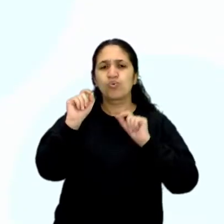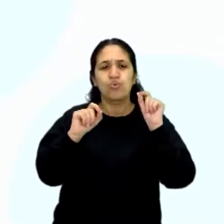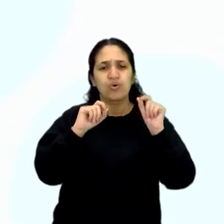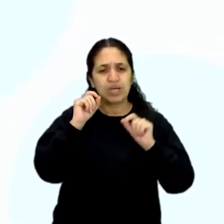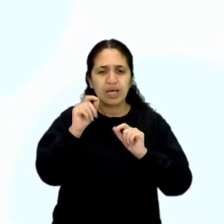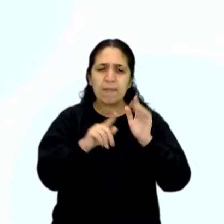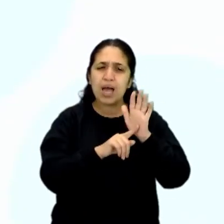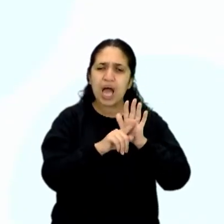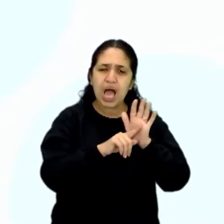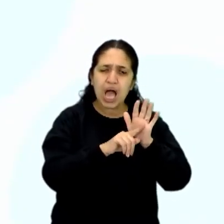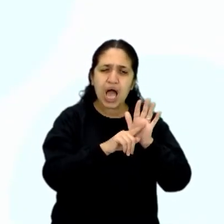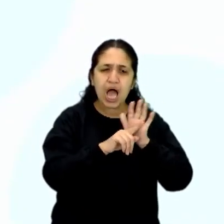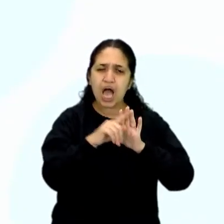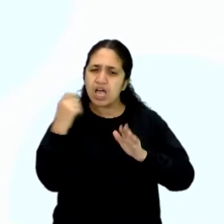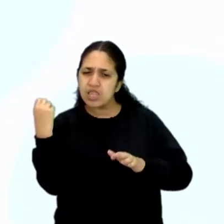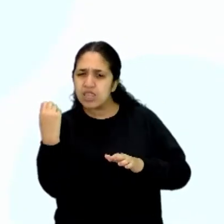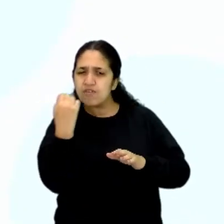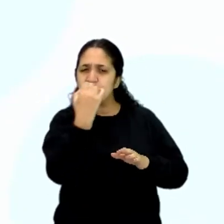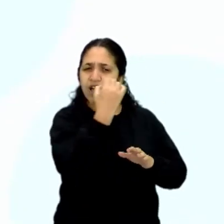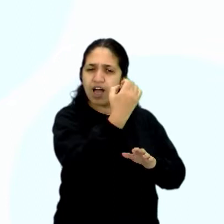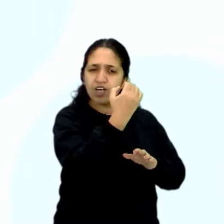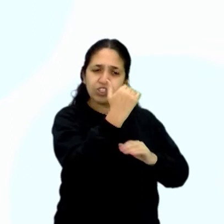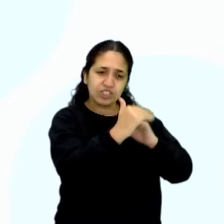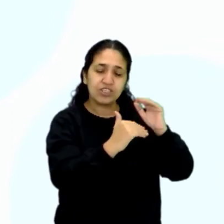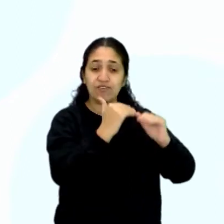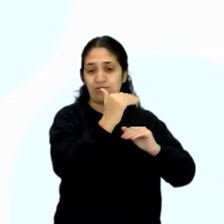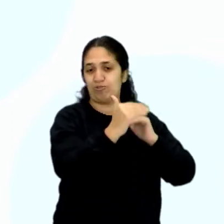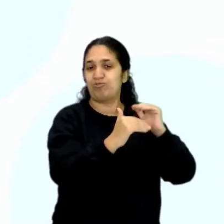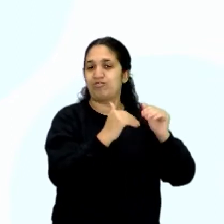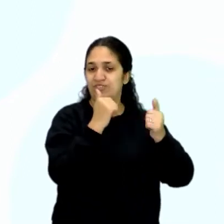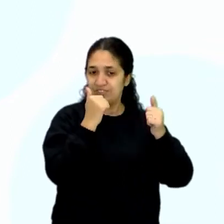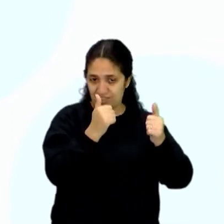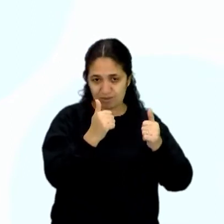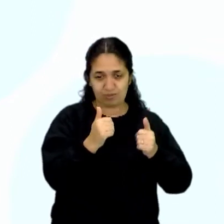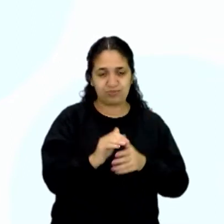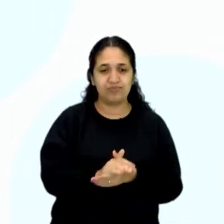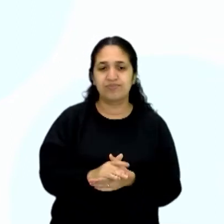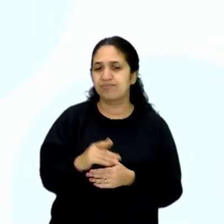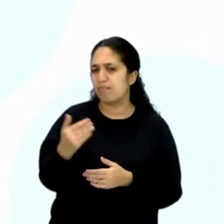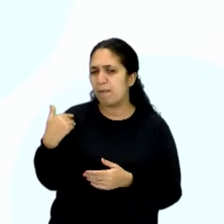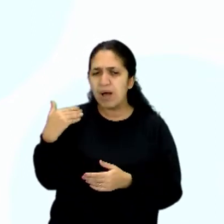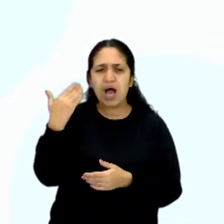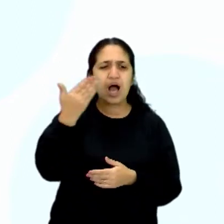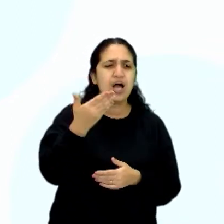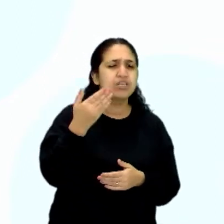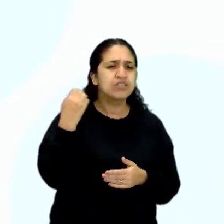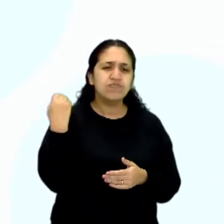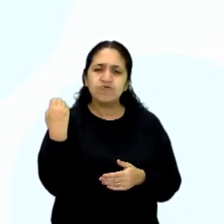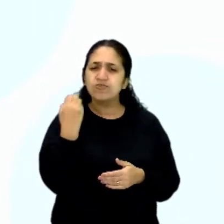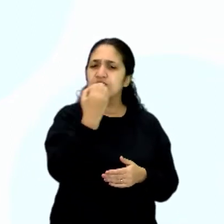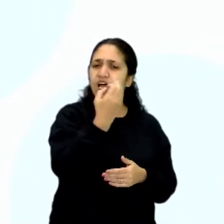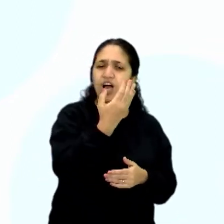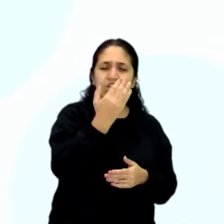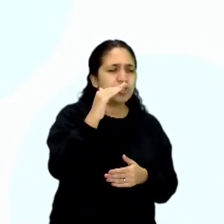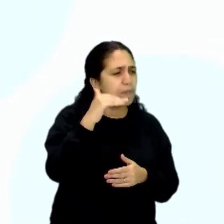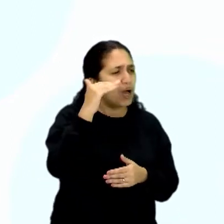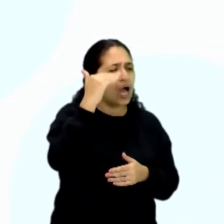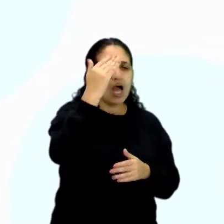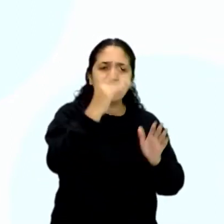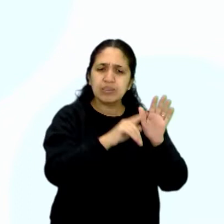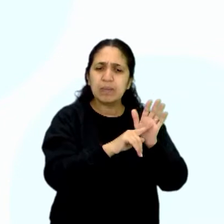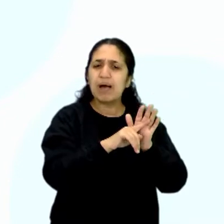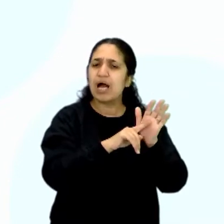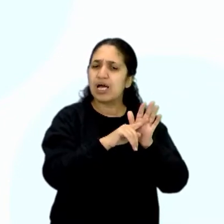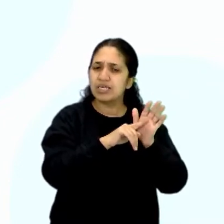nas pesquisas e das viagens espaciais. Então, quanto mais viagens nós temos, quanto mais